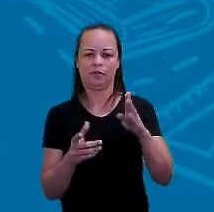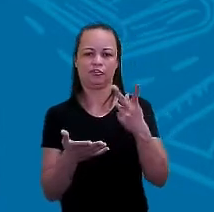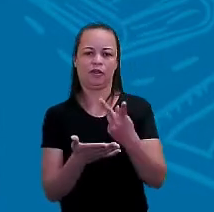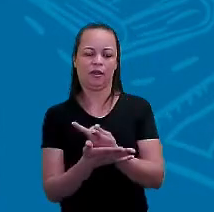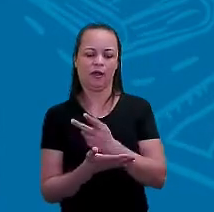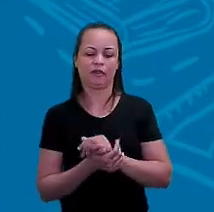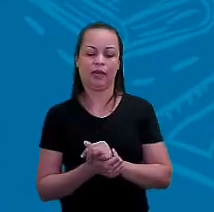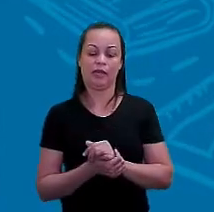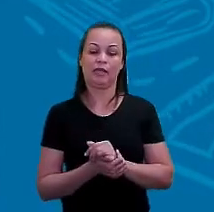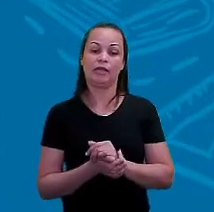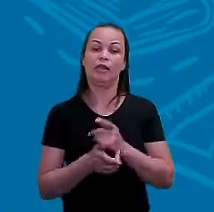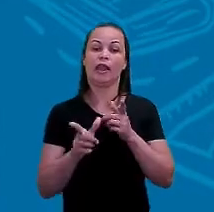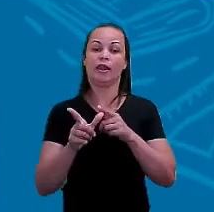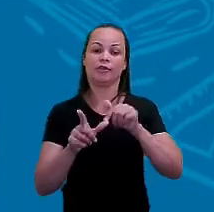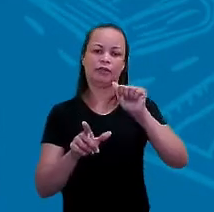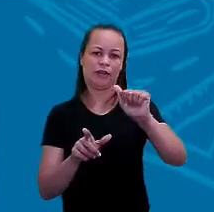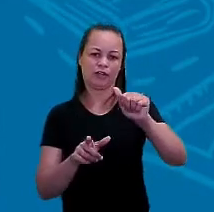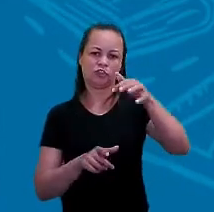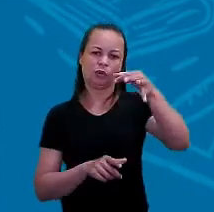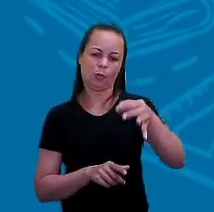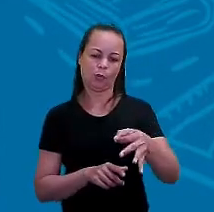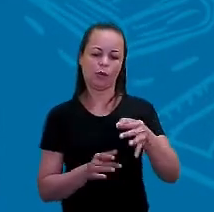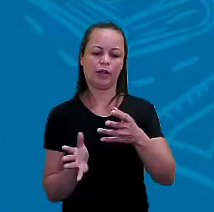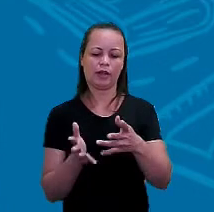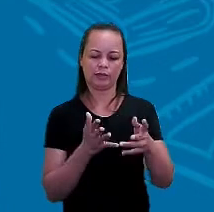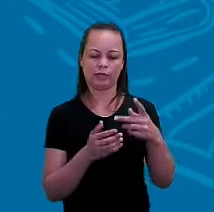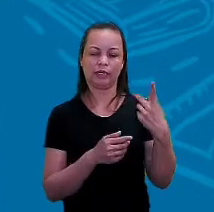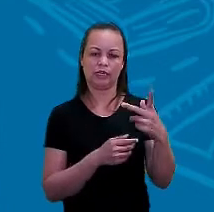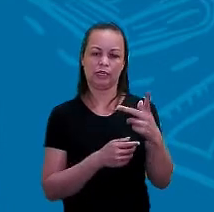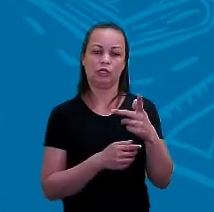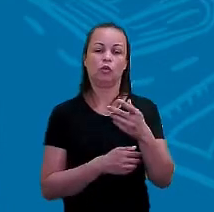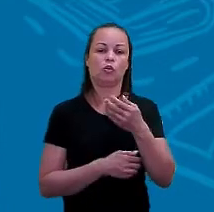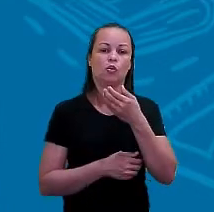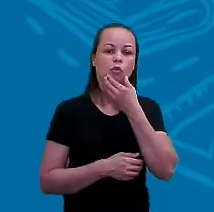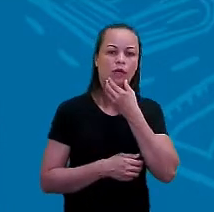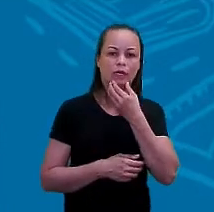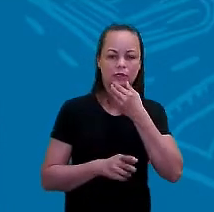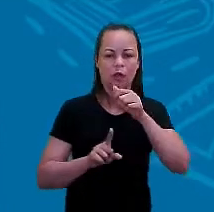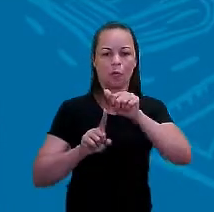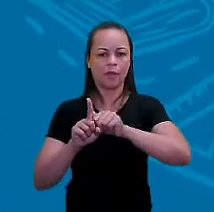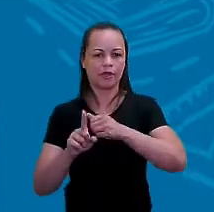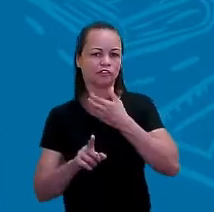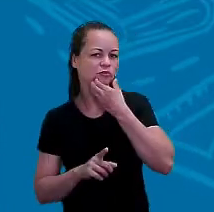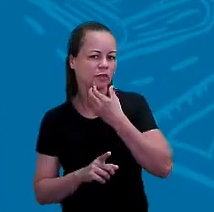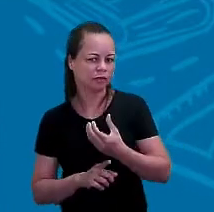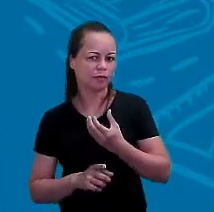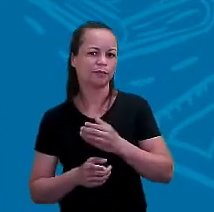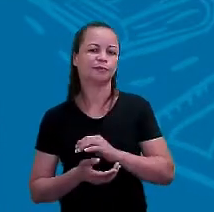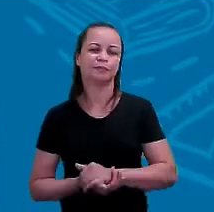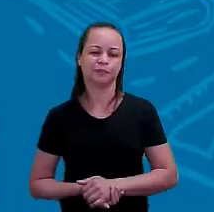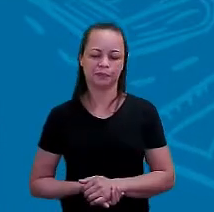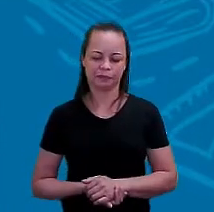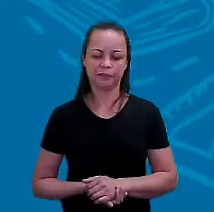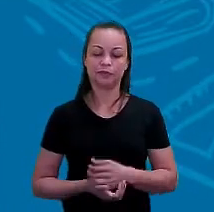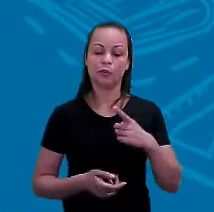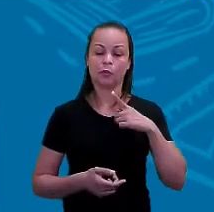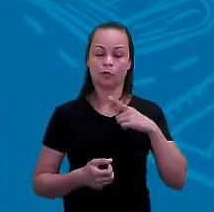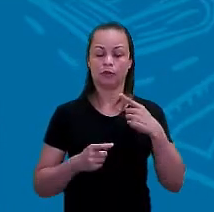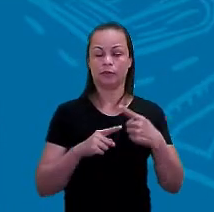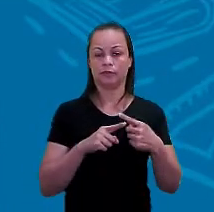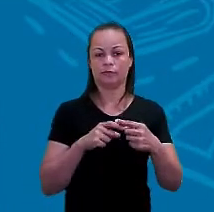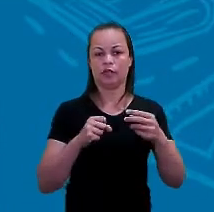a correta é Christmas is celebrated in December, porque ela está seguindo sujeito, verbo